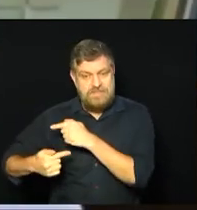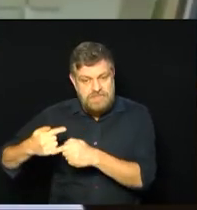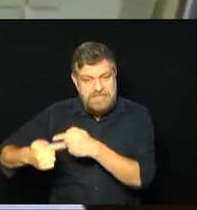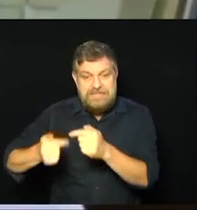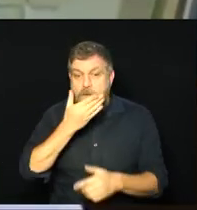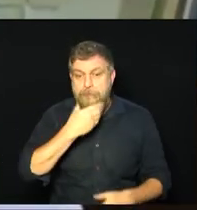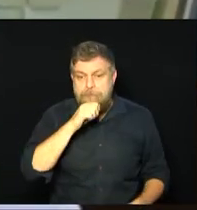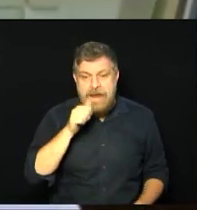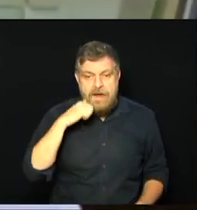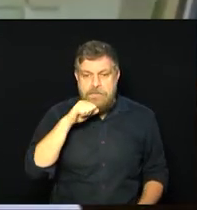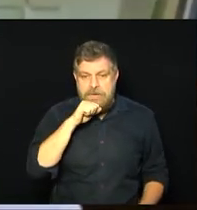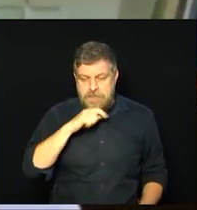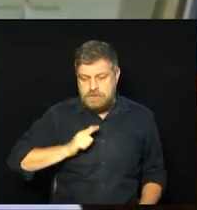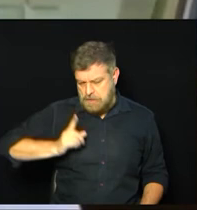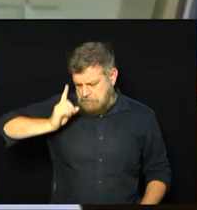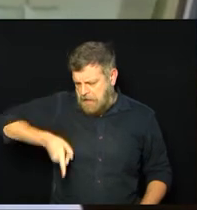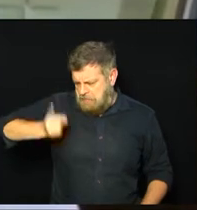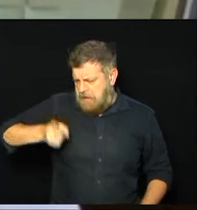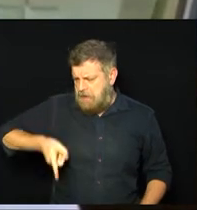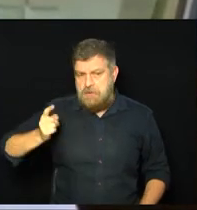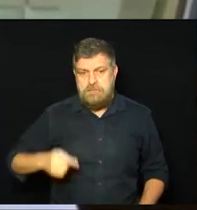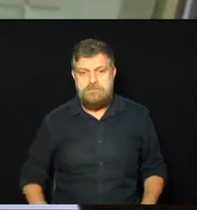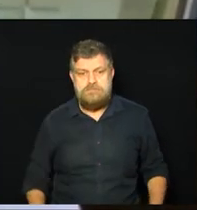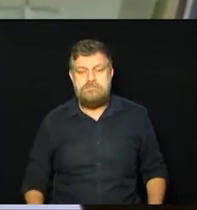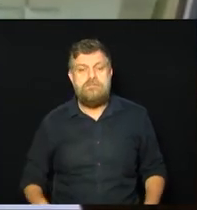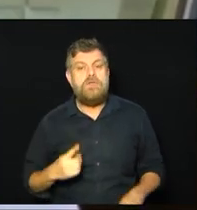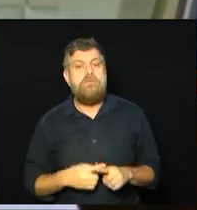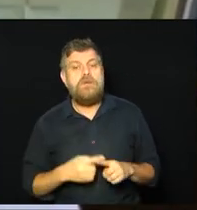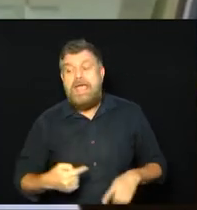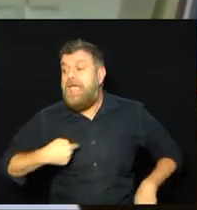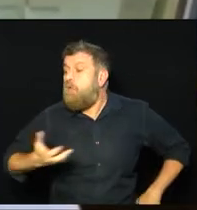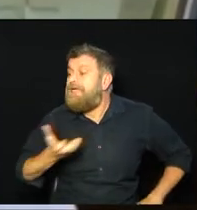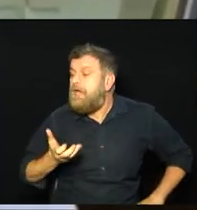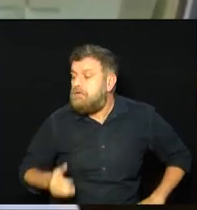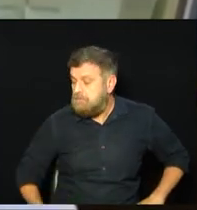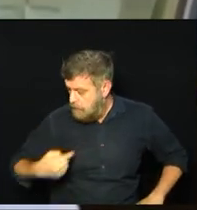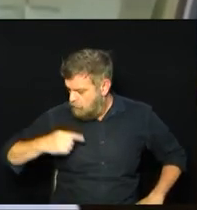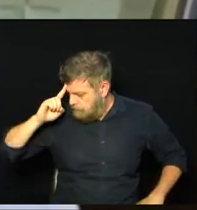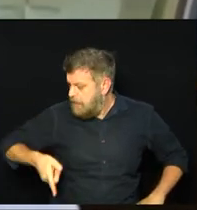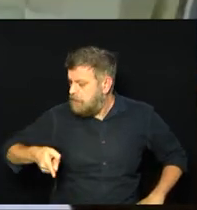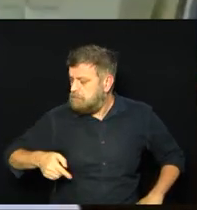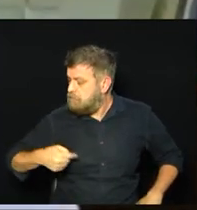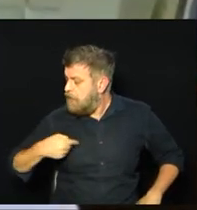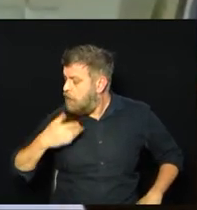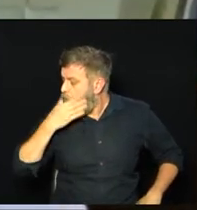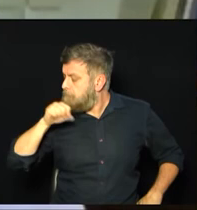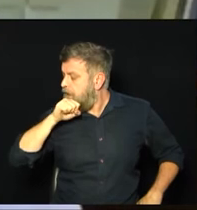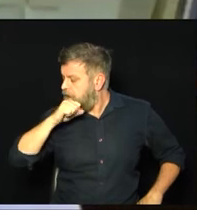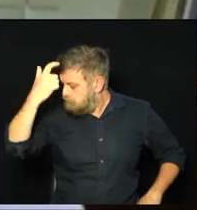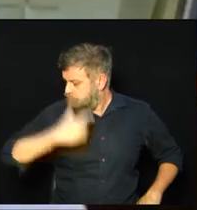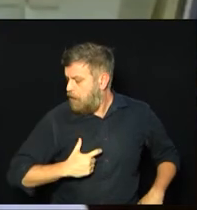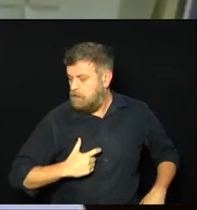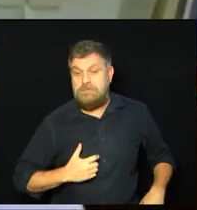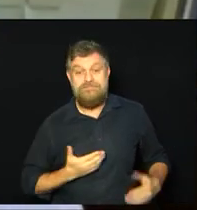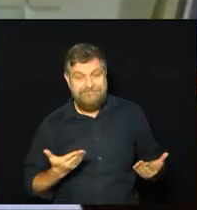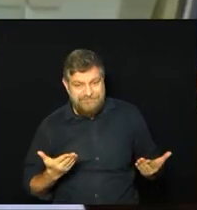às vezes, usavam mais de um tom autoritário. Por que, pai? Porque eu quero, porque aqui quem manda sou eu, porque eu sou o pai, né?